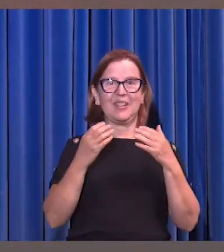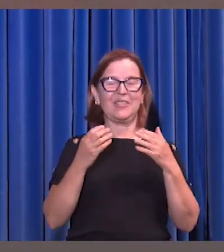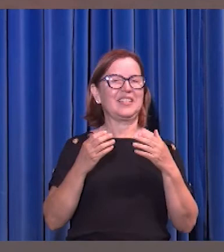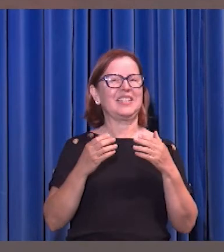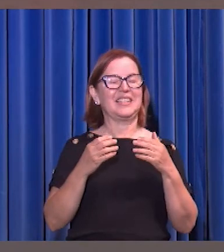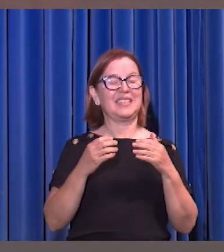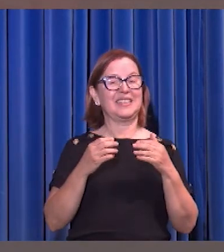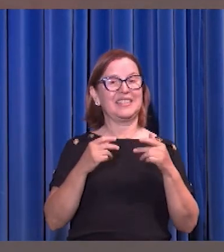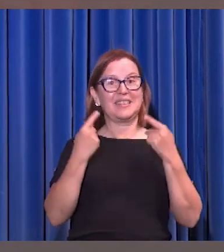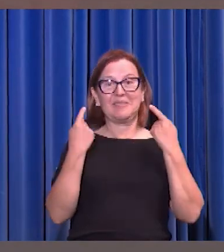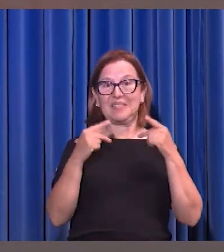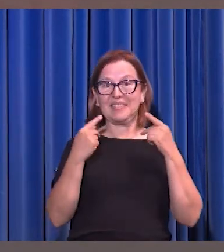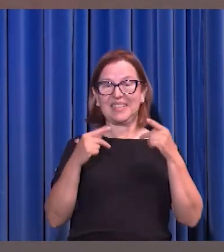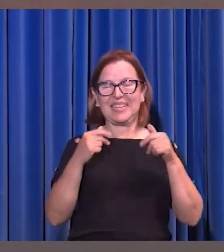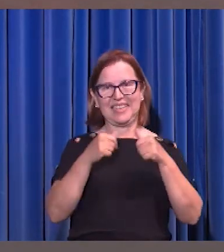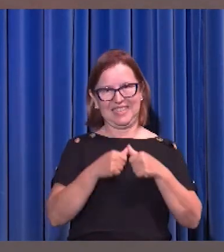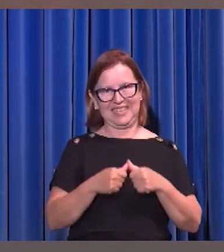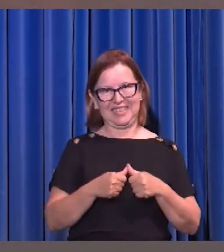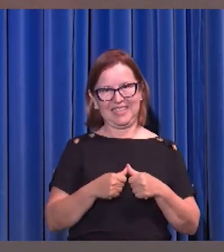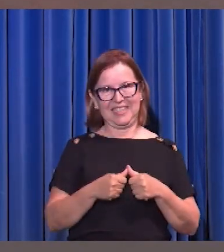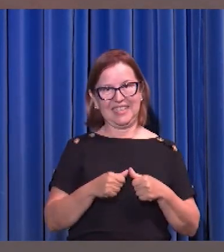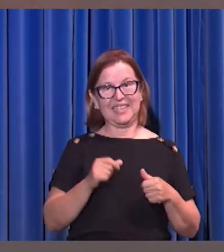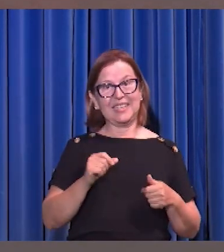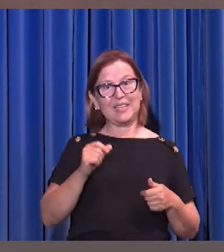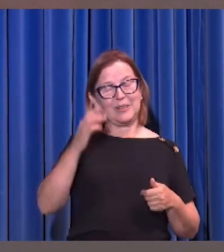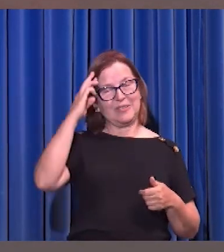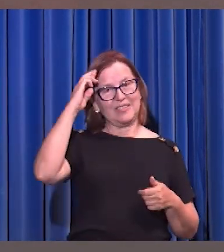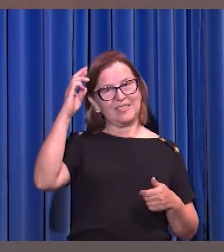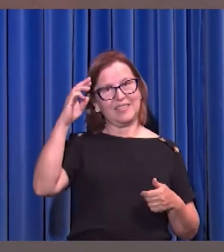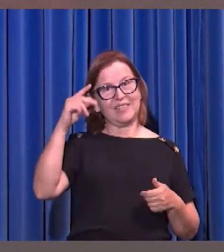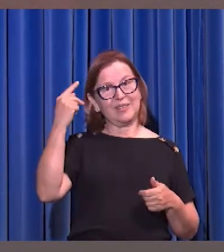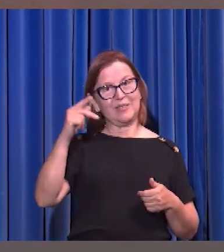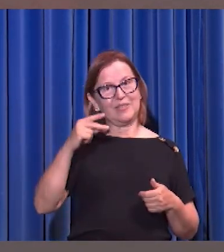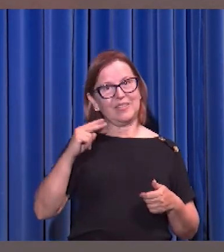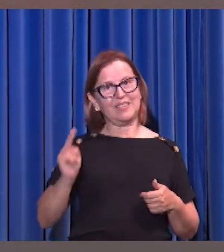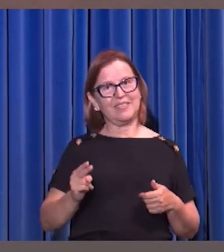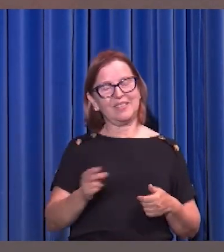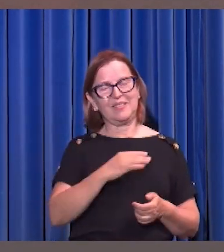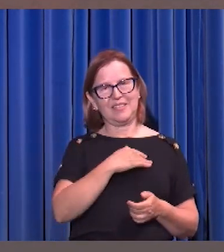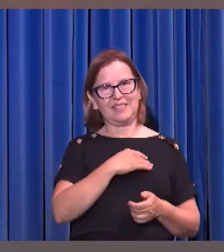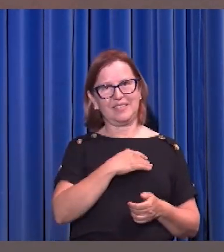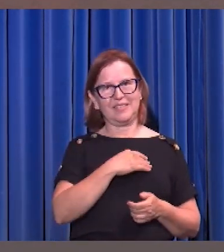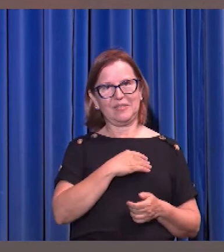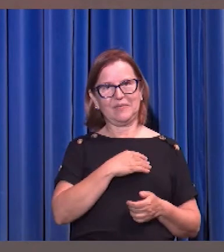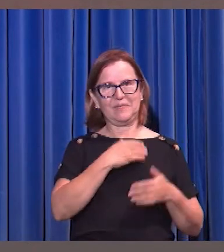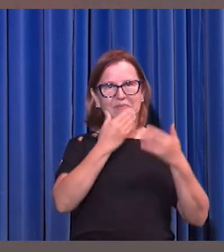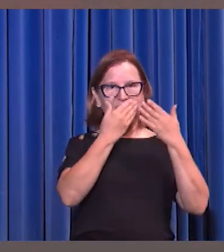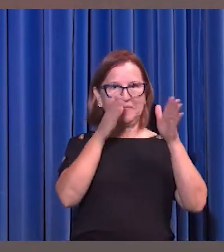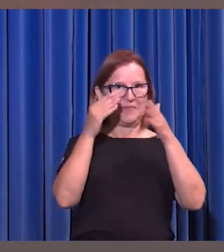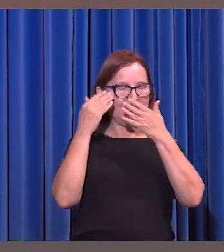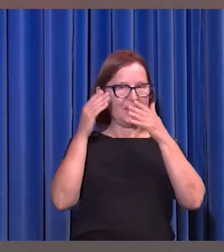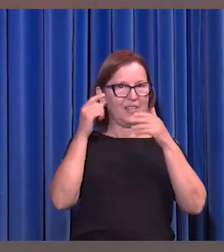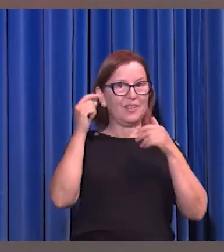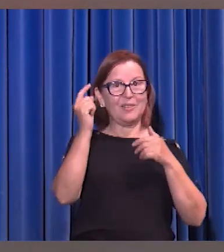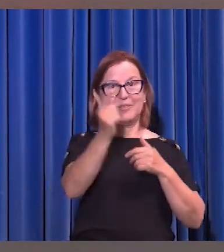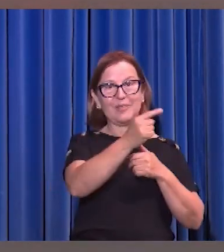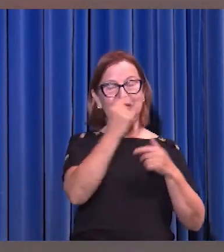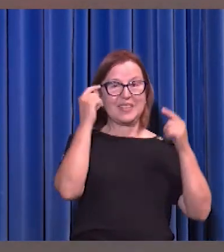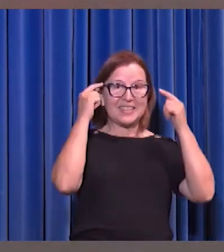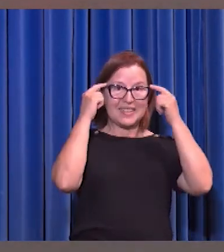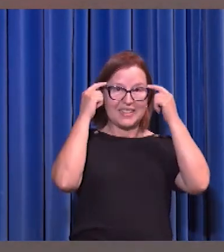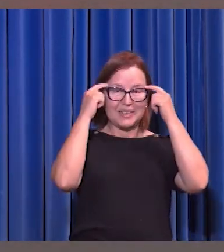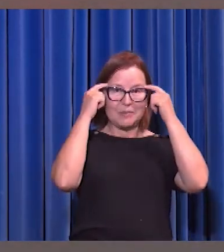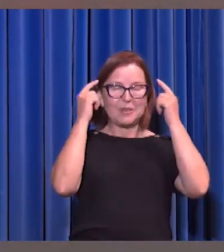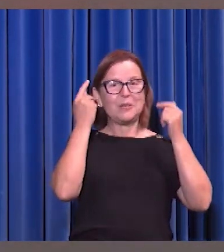para Nicodemos. E que o Senhor, na sua infinita misericórdia, abra os olhos do nosso entendimento para que possamos